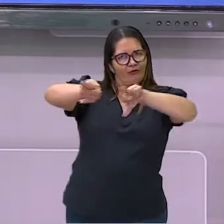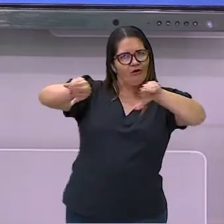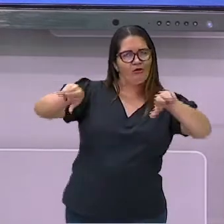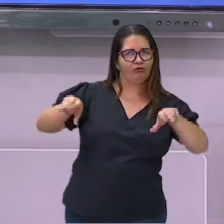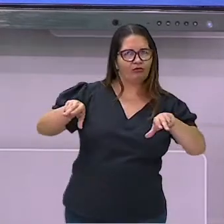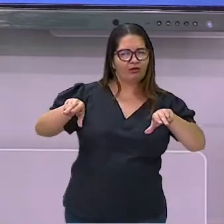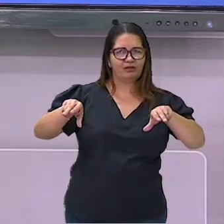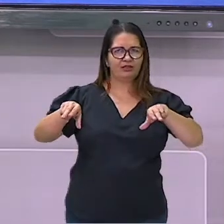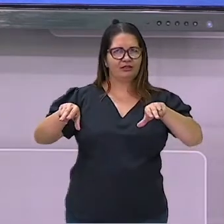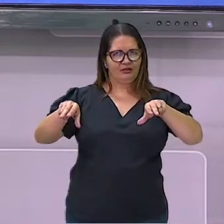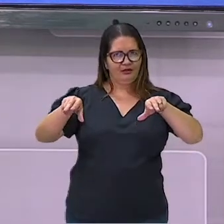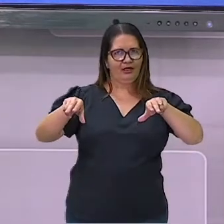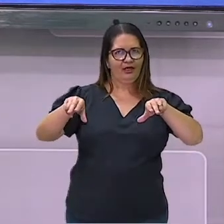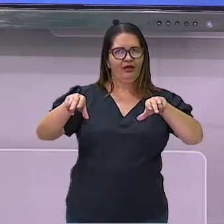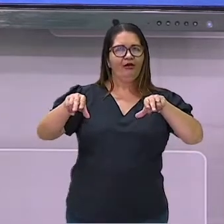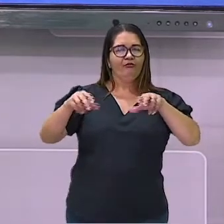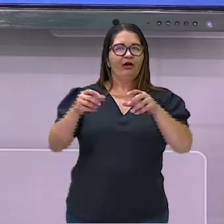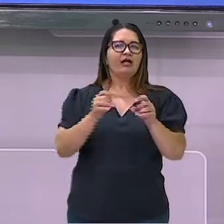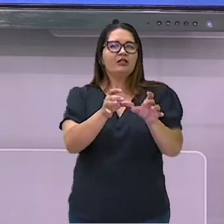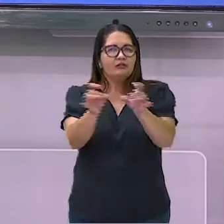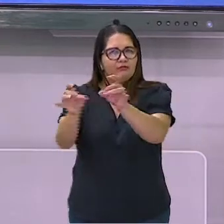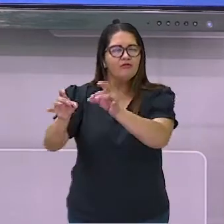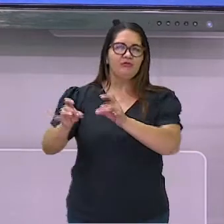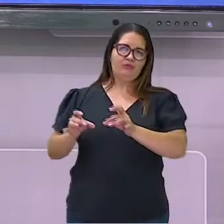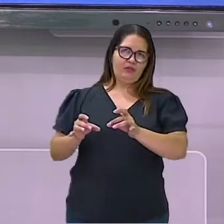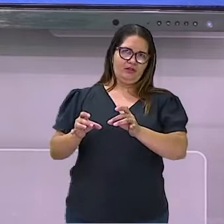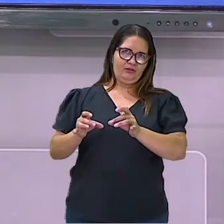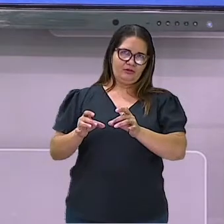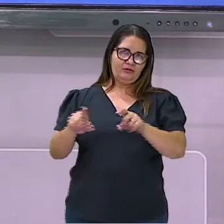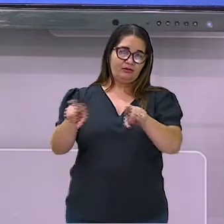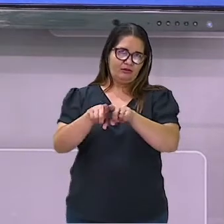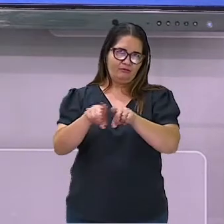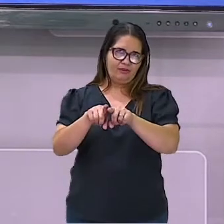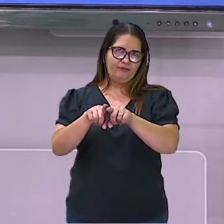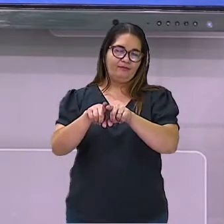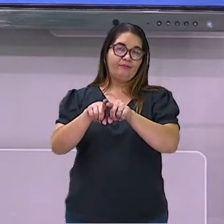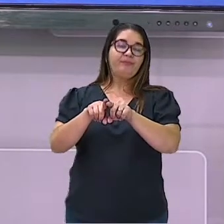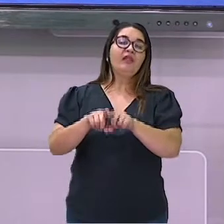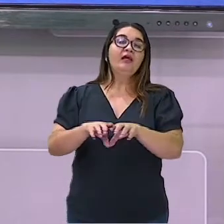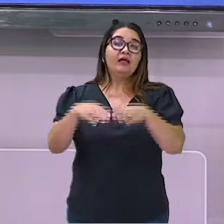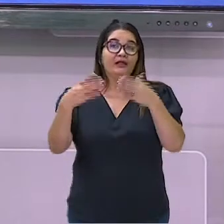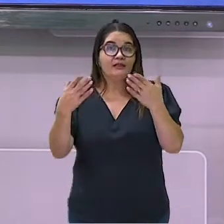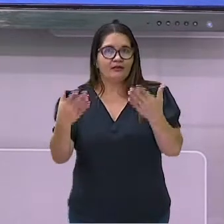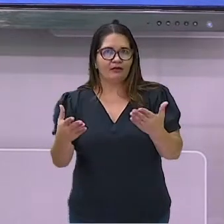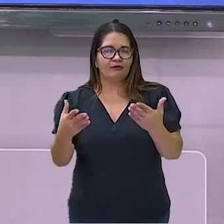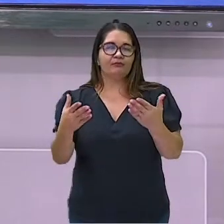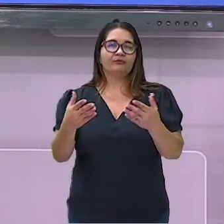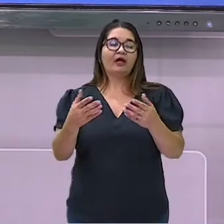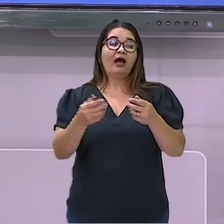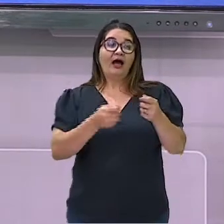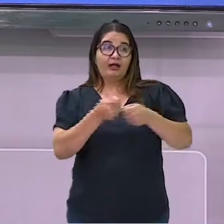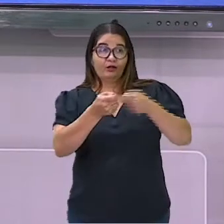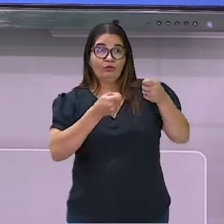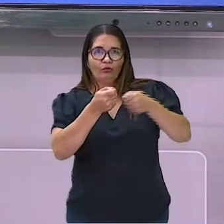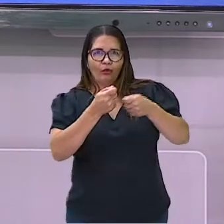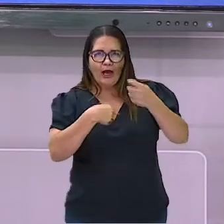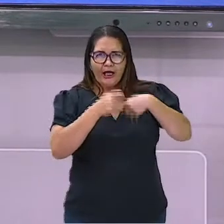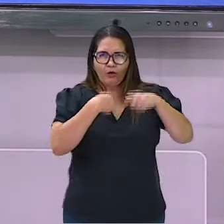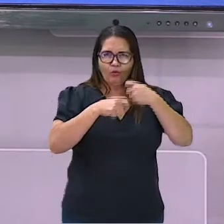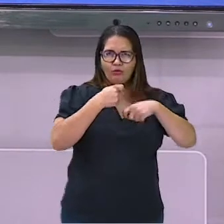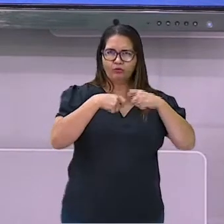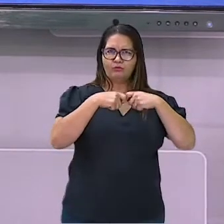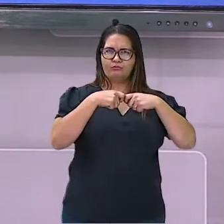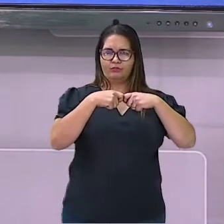fora dos interesses da economia portuguesa. Além de restringir a economia, a